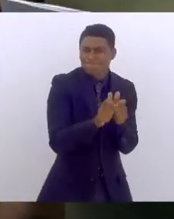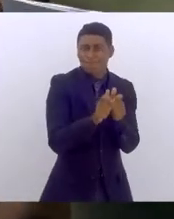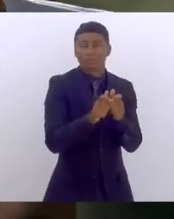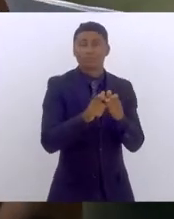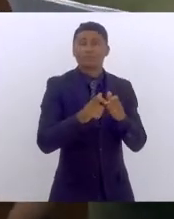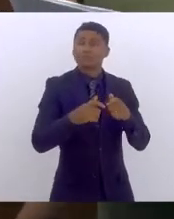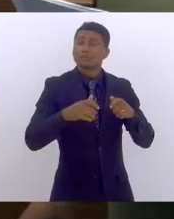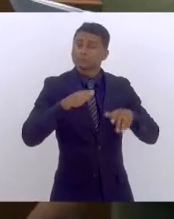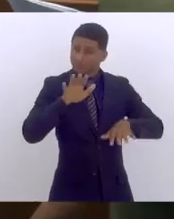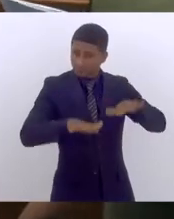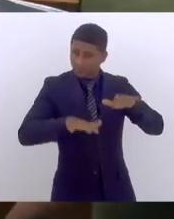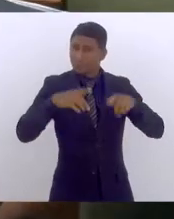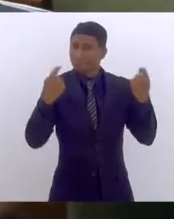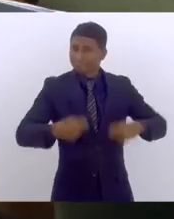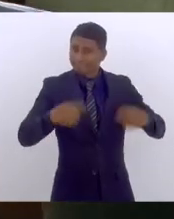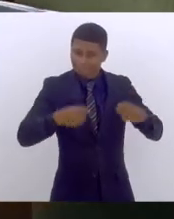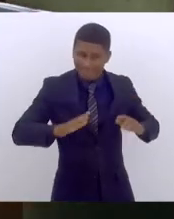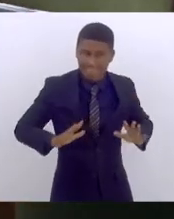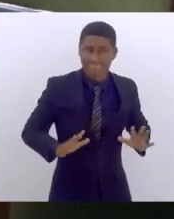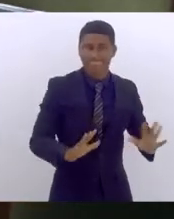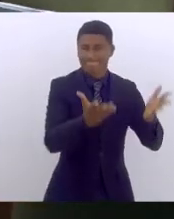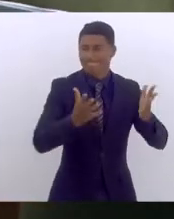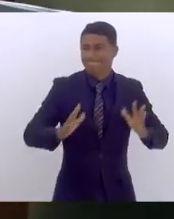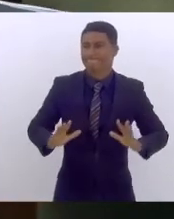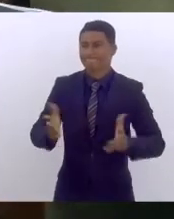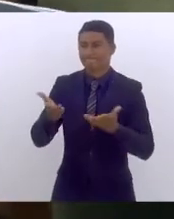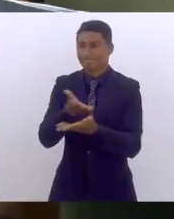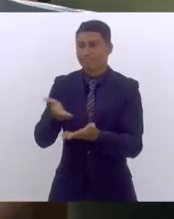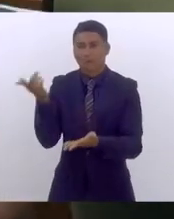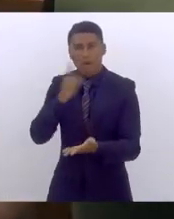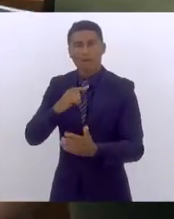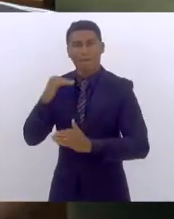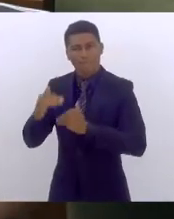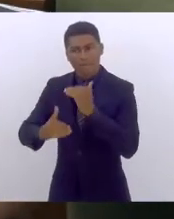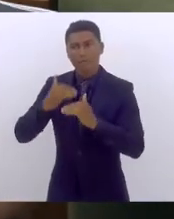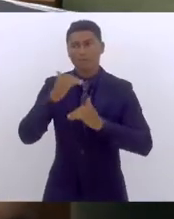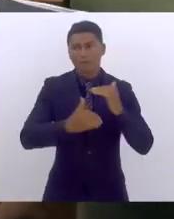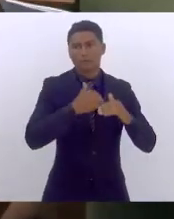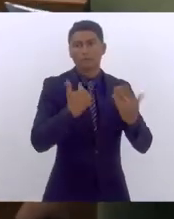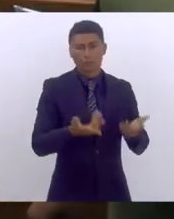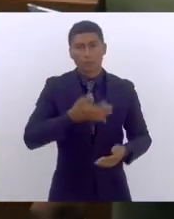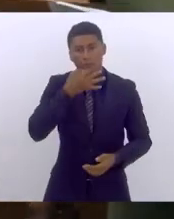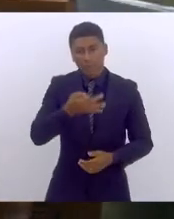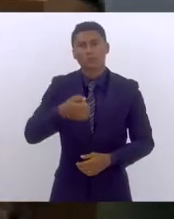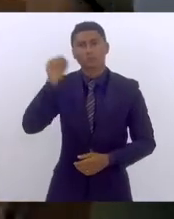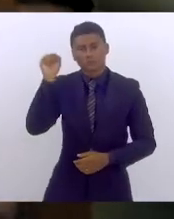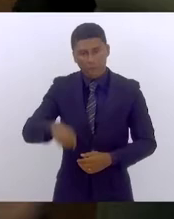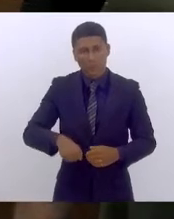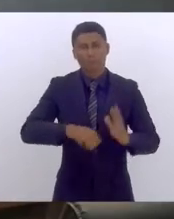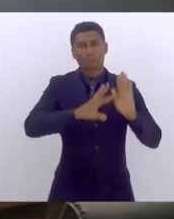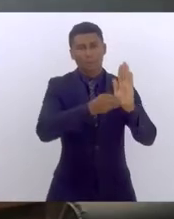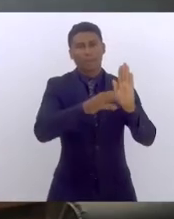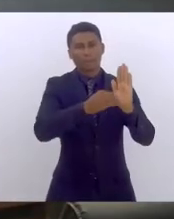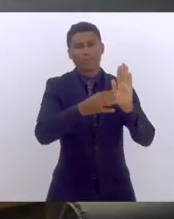peteleco para que possam se consolidar. Então, dito isso, o parecer no mérito é favorável, com emendas.